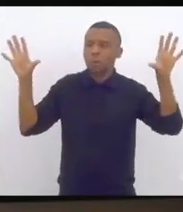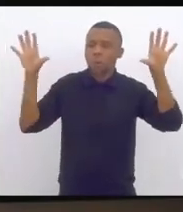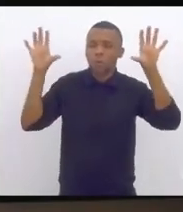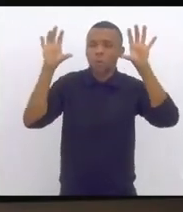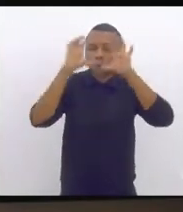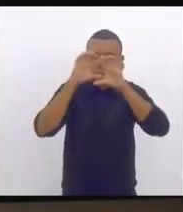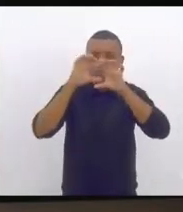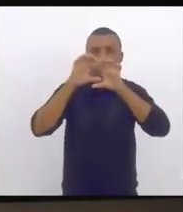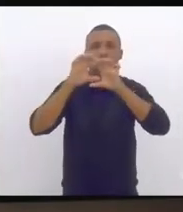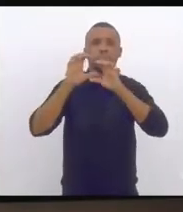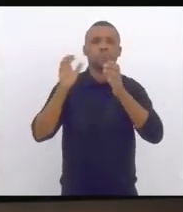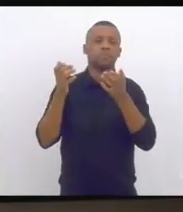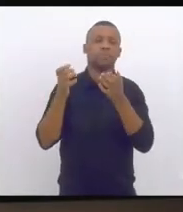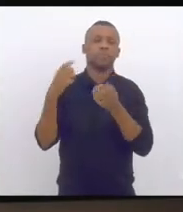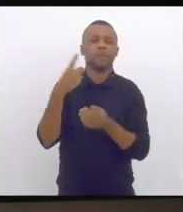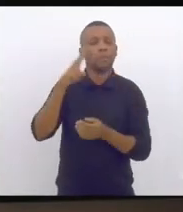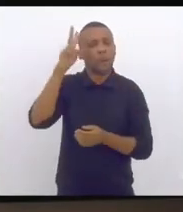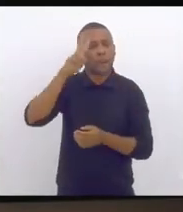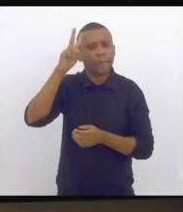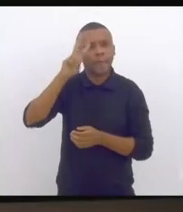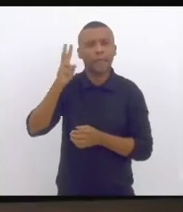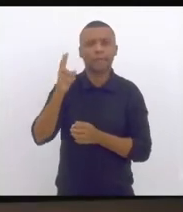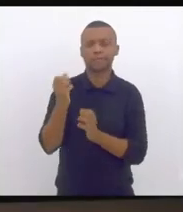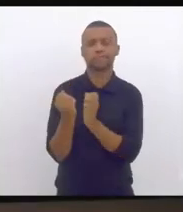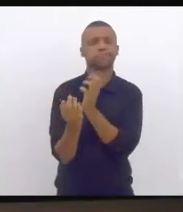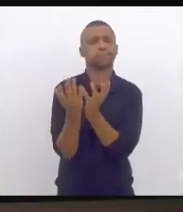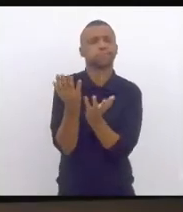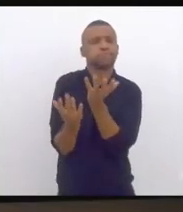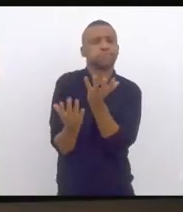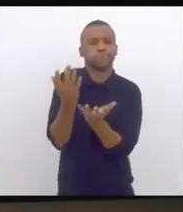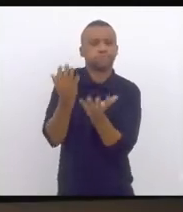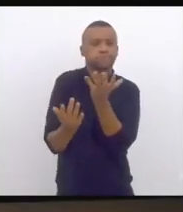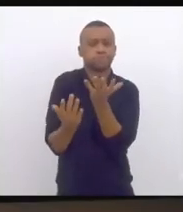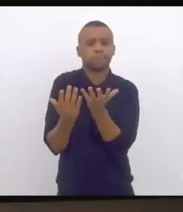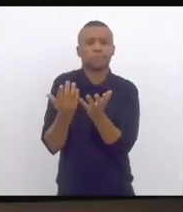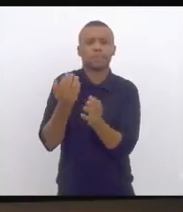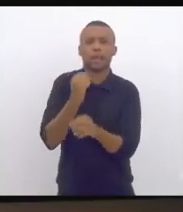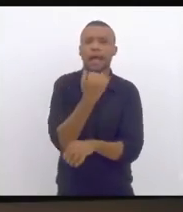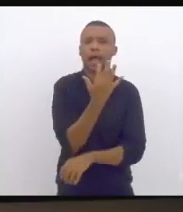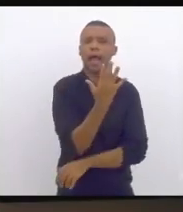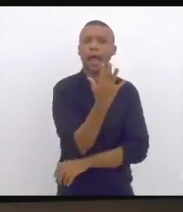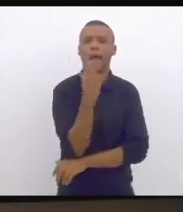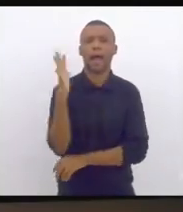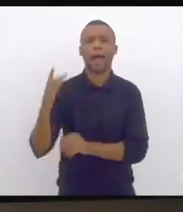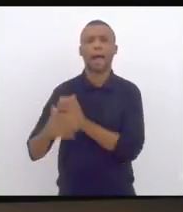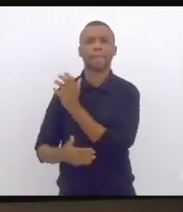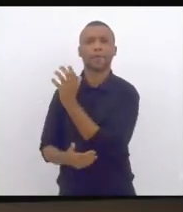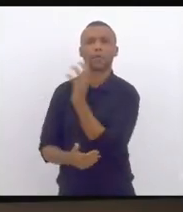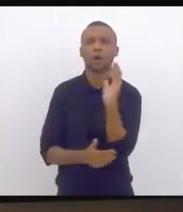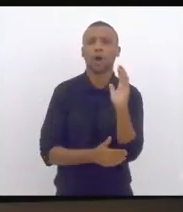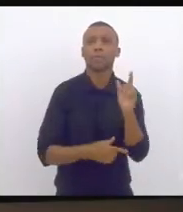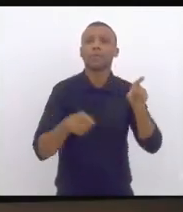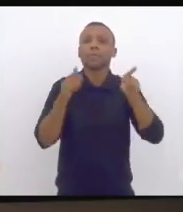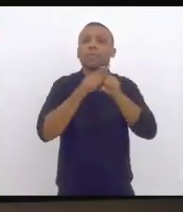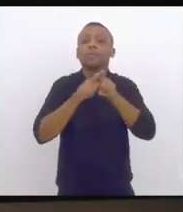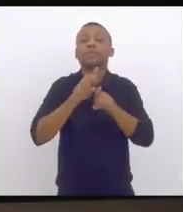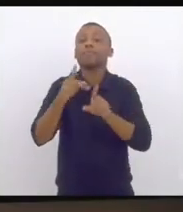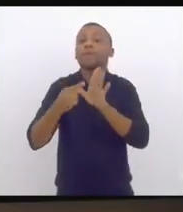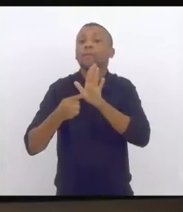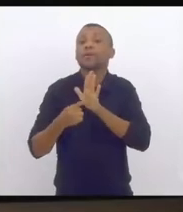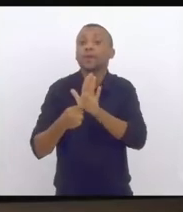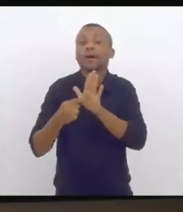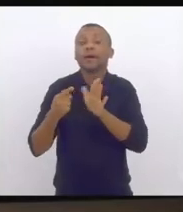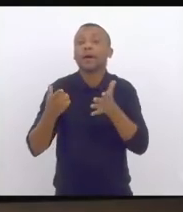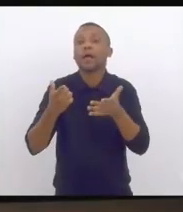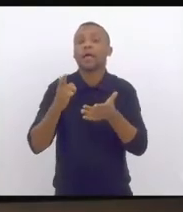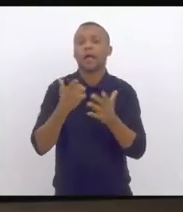vai trazer à memória as queimadas na Amazônia. A gente vai trazer à memória a tragédia de Petrópolis, onde